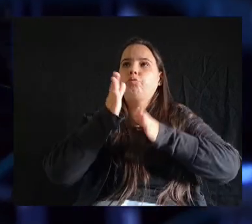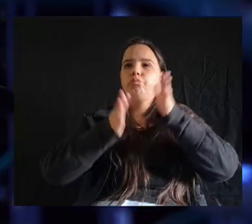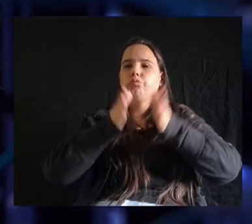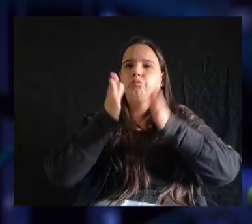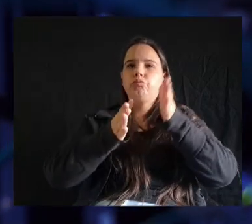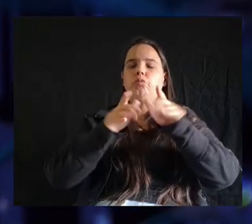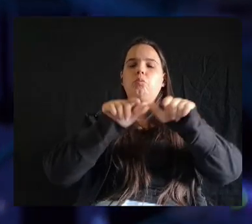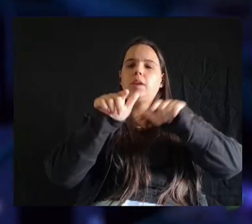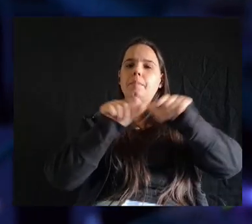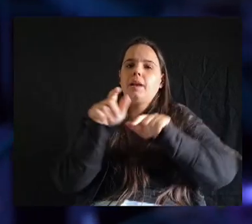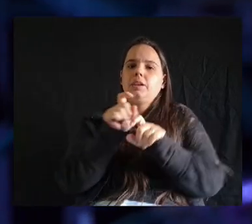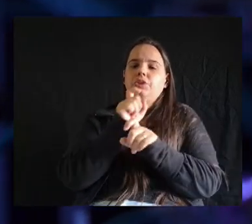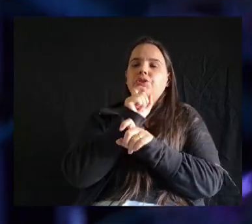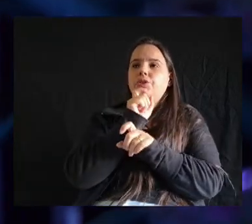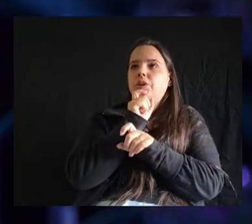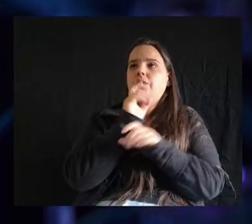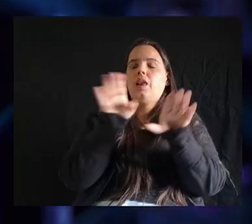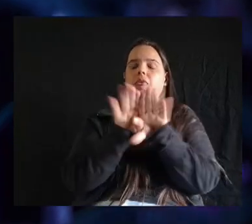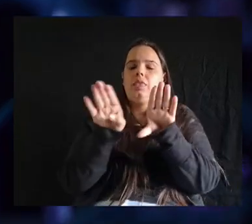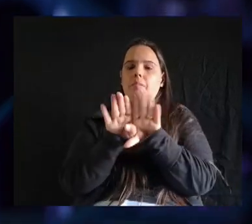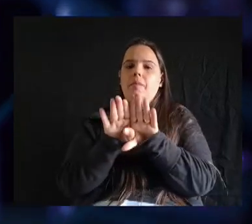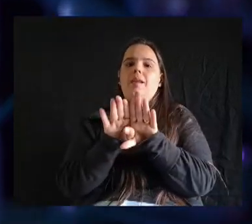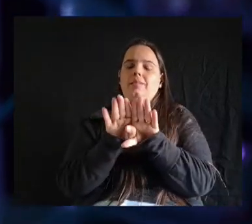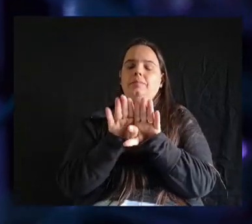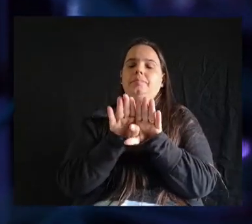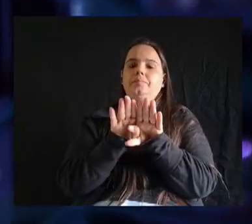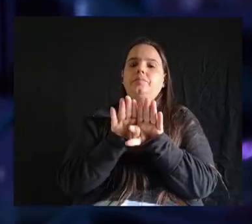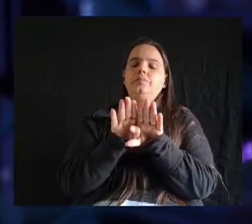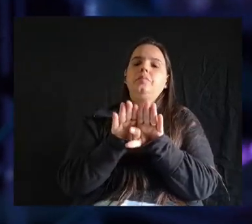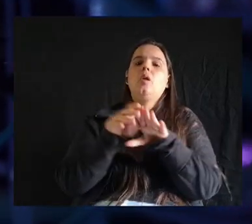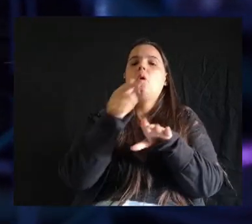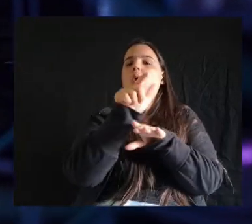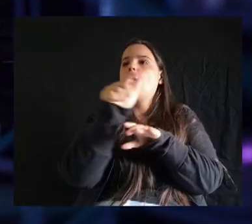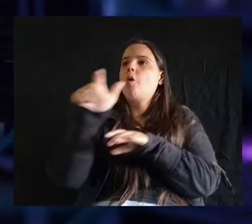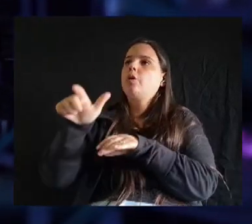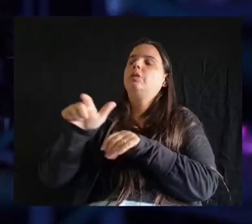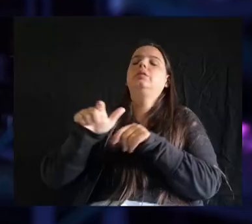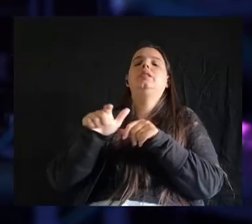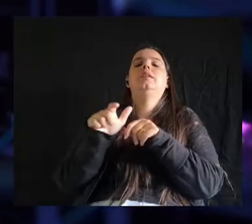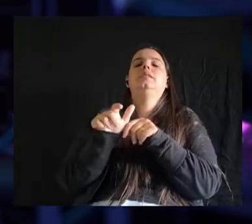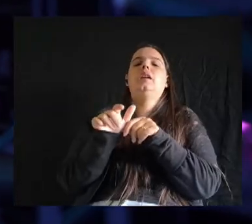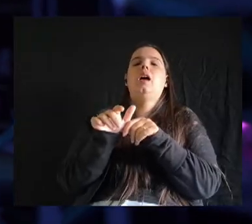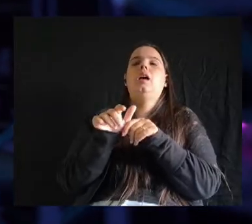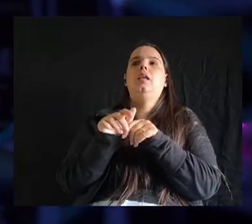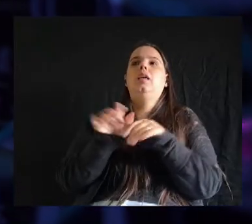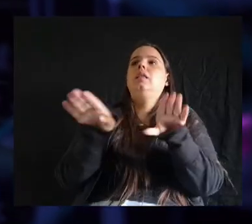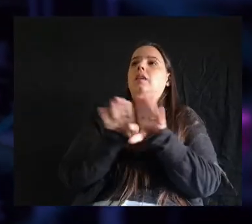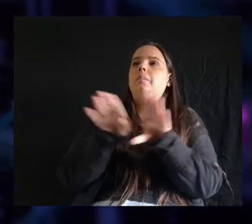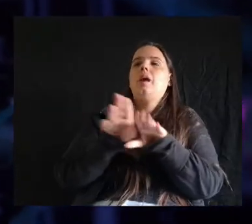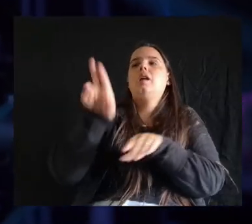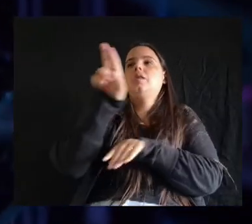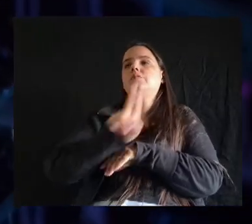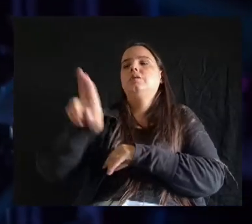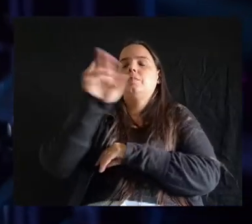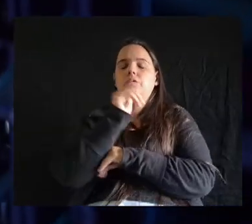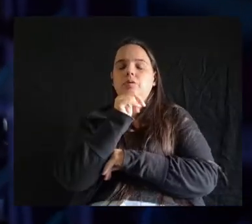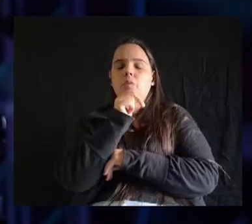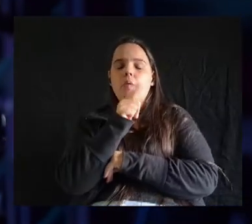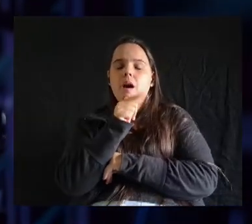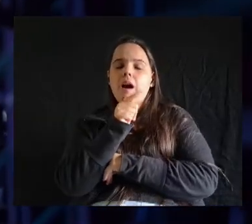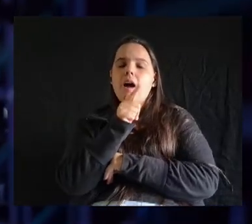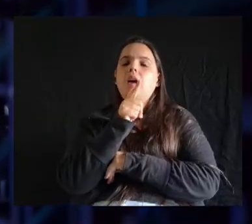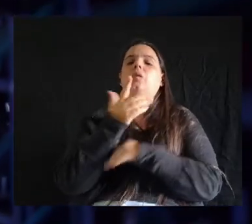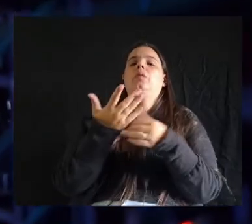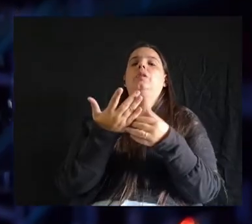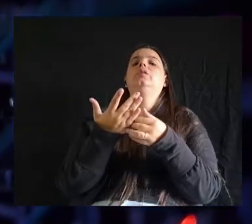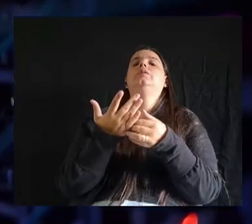impacta, inclusive, em novas abordagens para o reuso da água, que está sendo usada no resfriamento desses data centers. Tem toda a